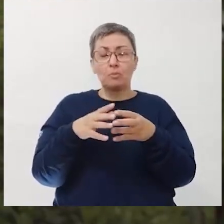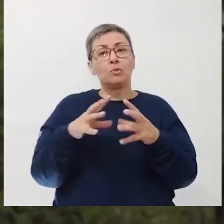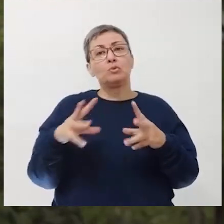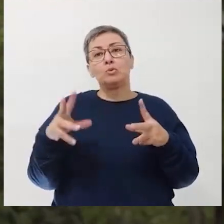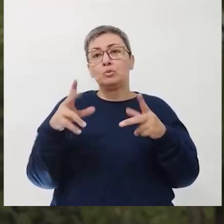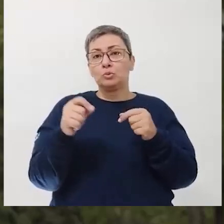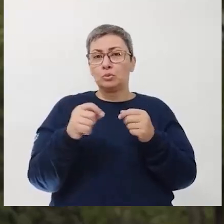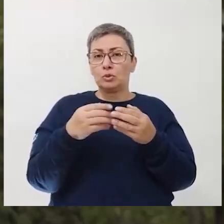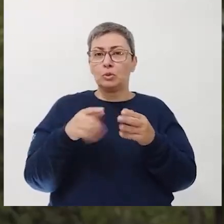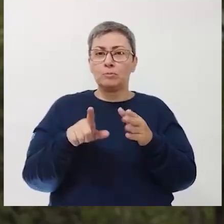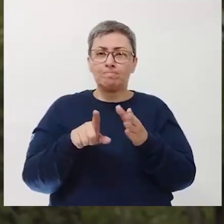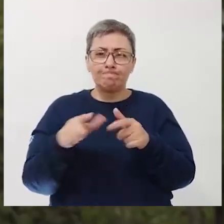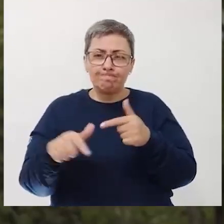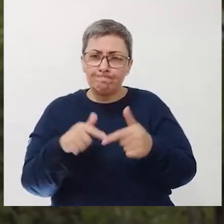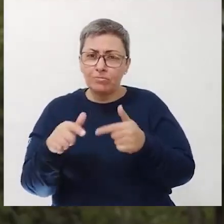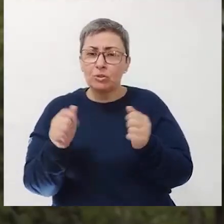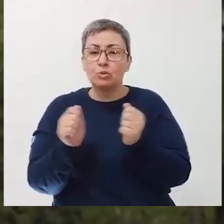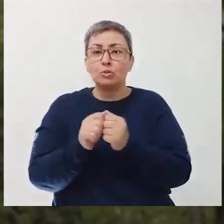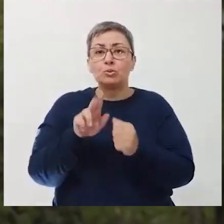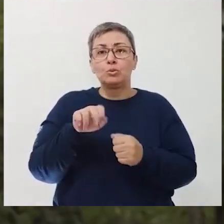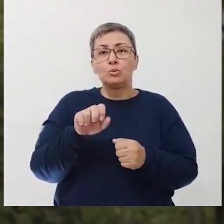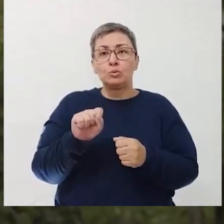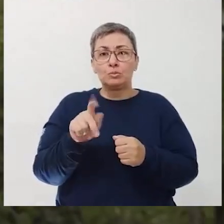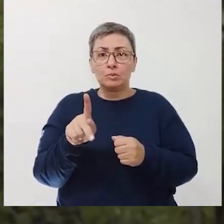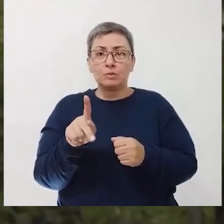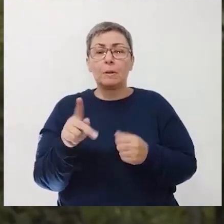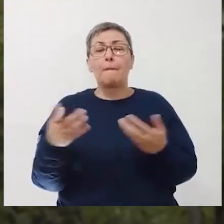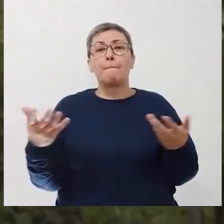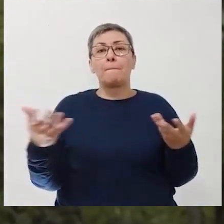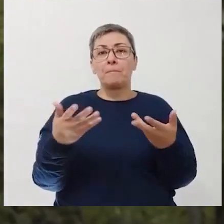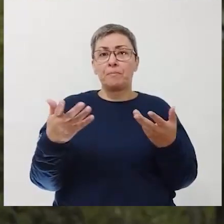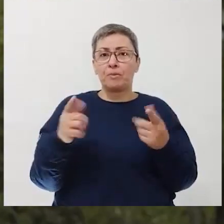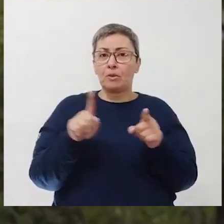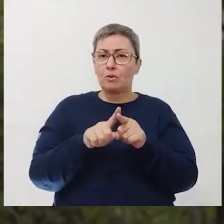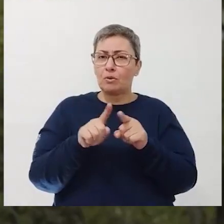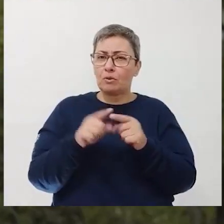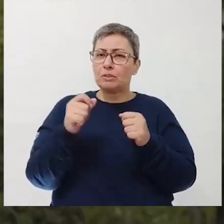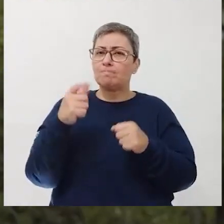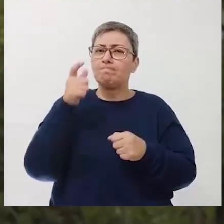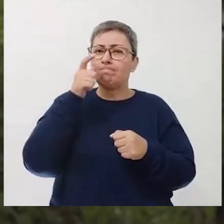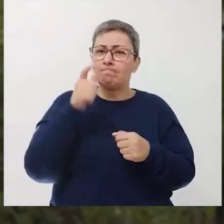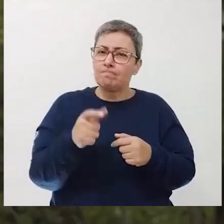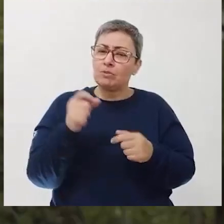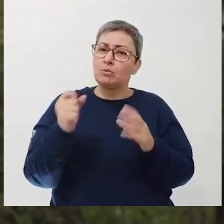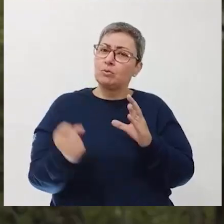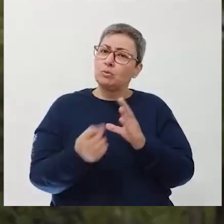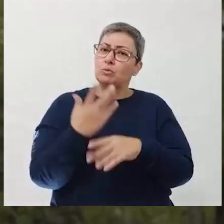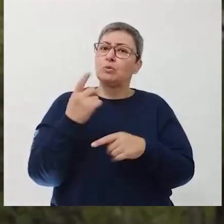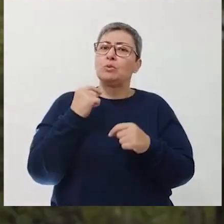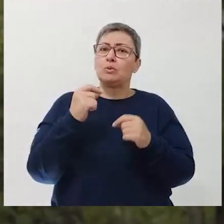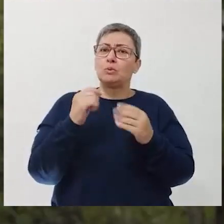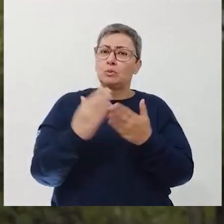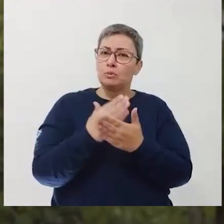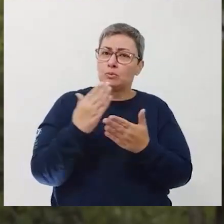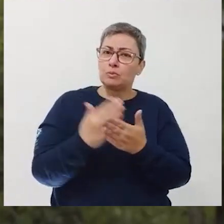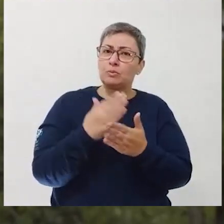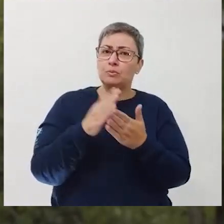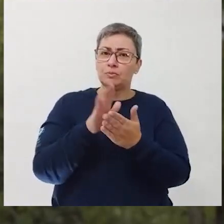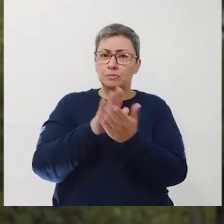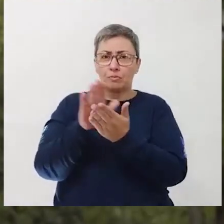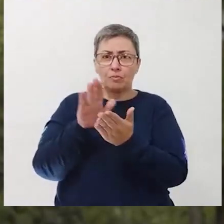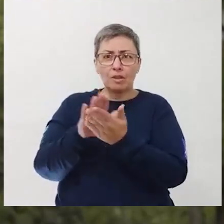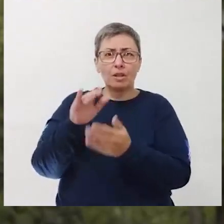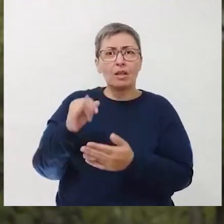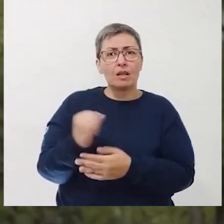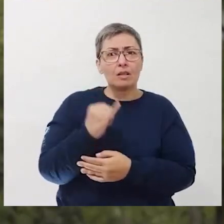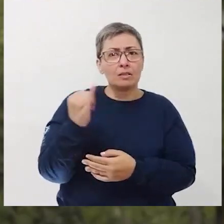inteira de profissionais que trabalharam, e um professor da USP também. E isso foi muito interessante que surgiu essa publicação de